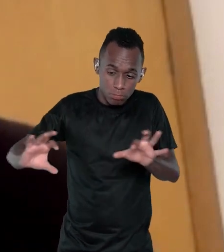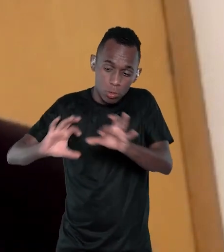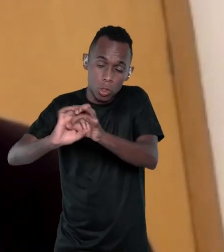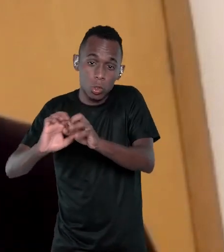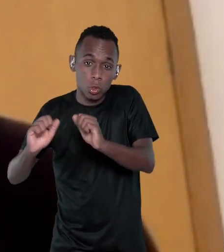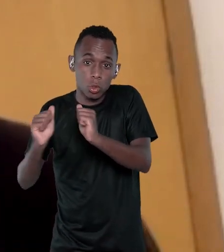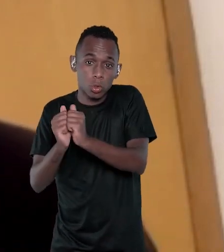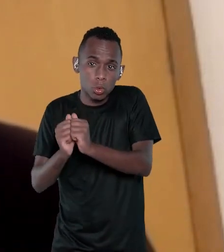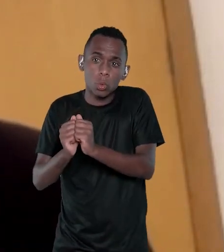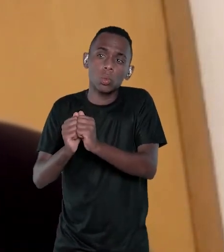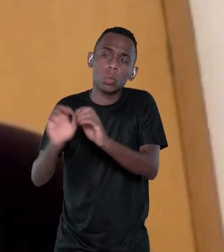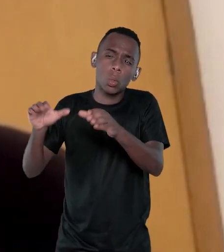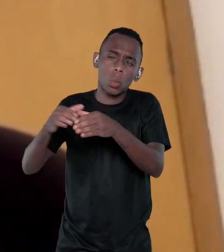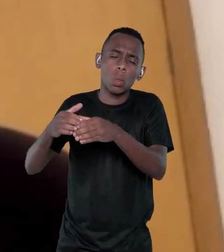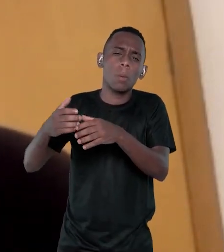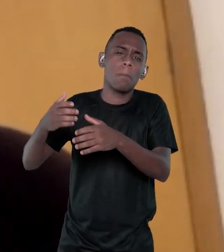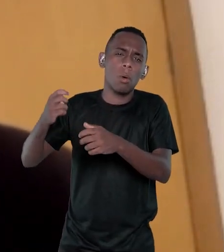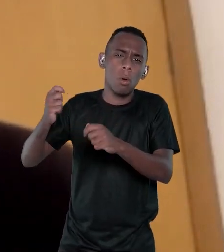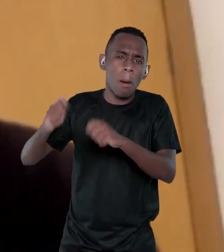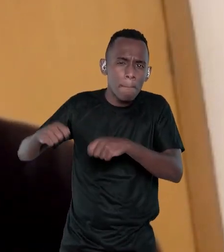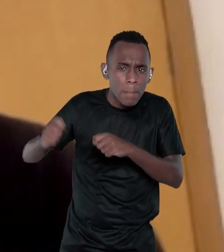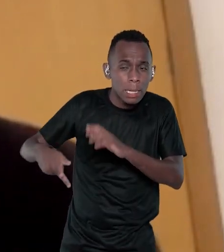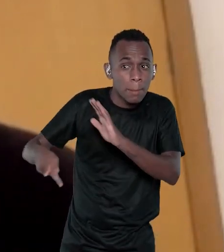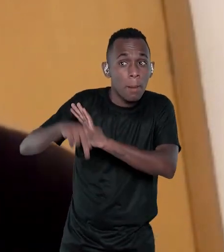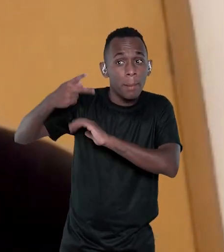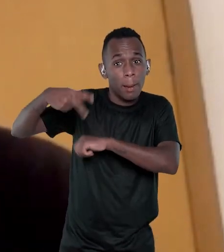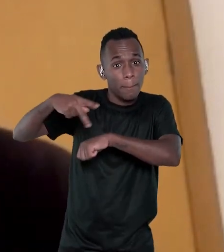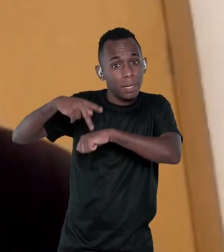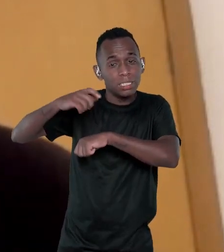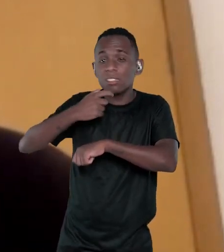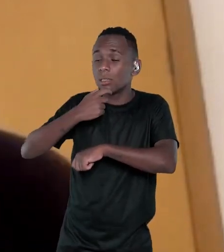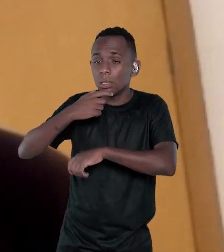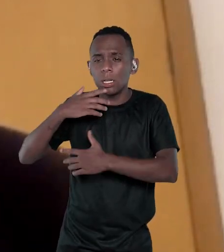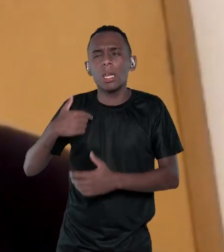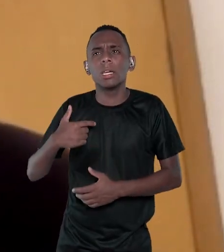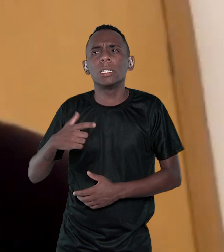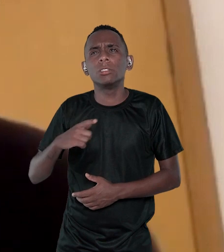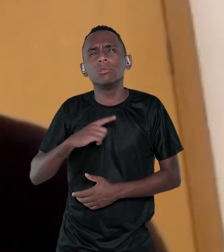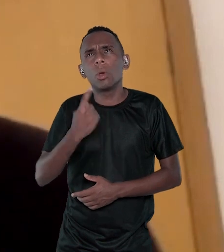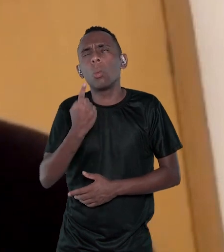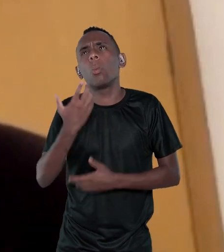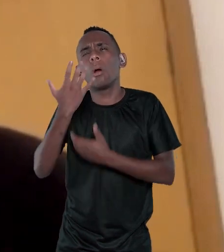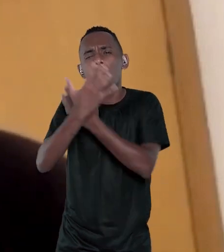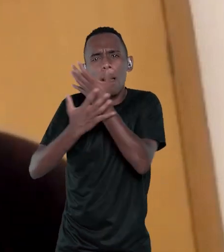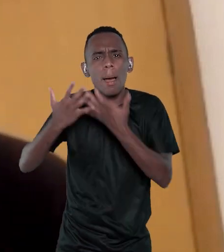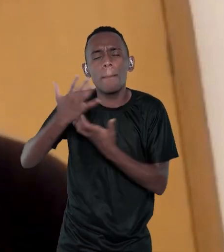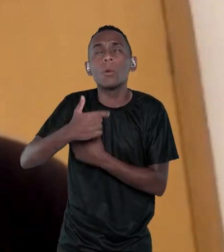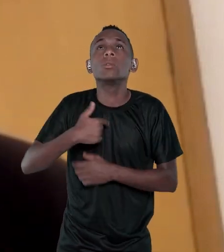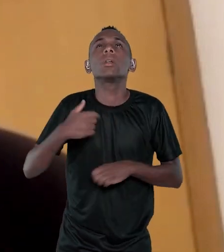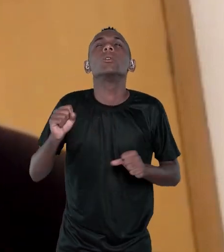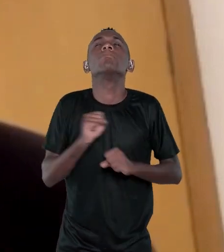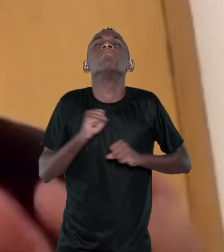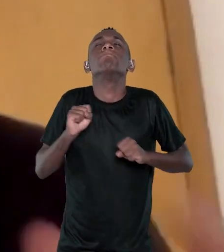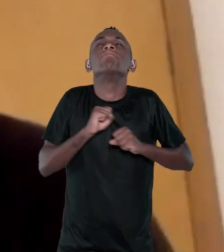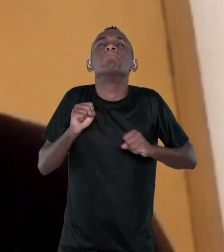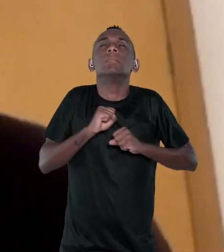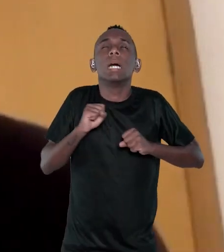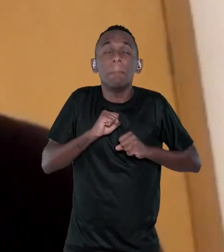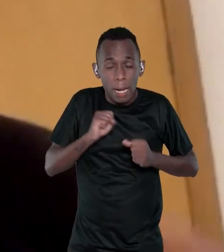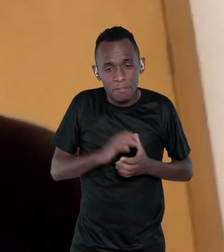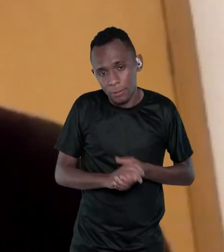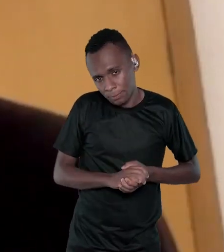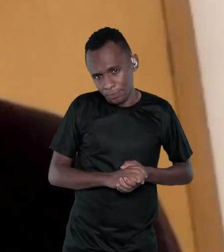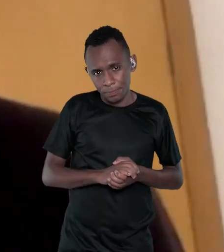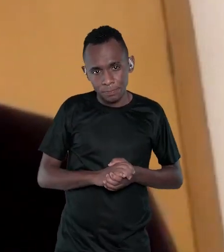era concomitante com a ascensão dos Beatles e tal, e tinha uma música que eu adorava, chamada Strawberry